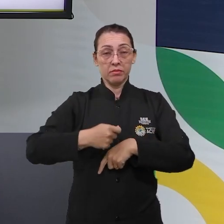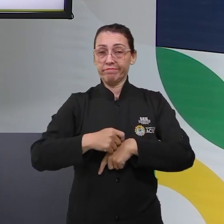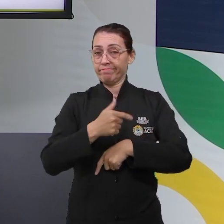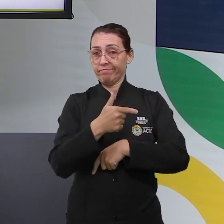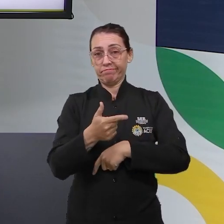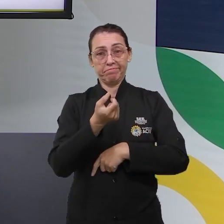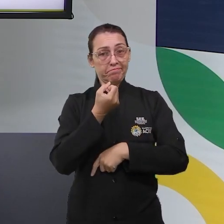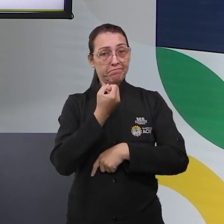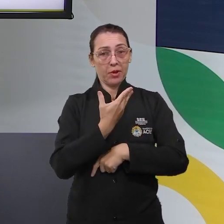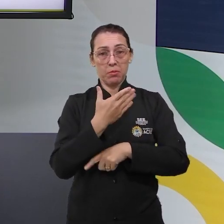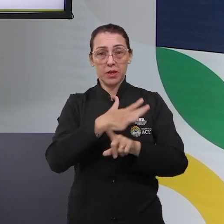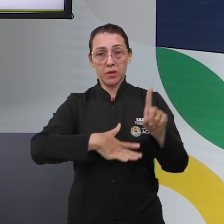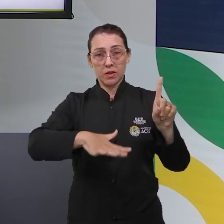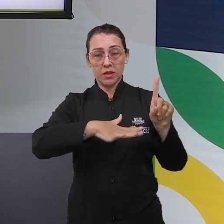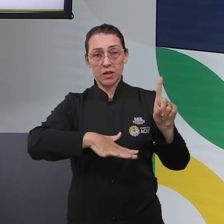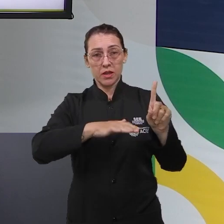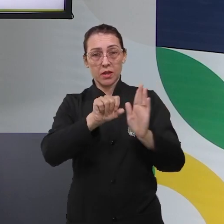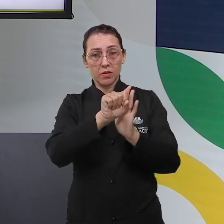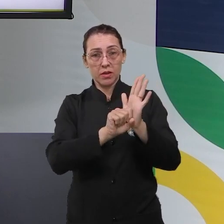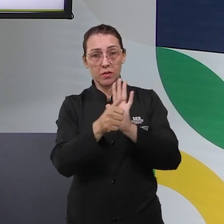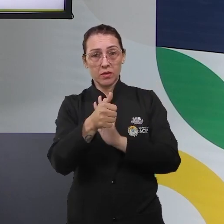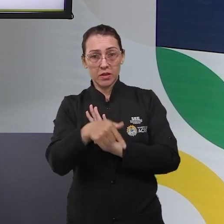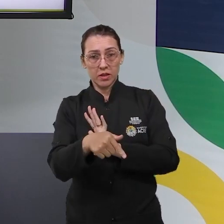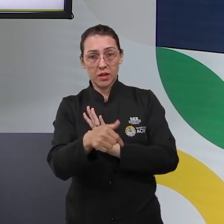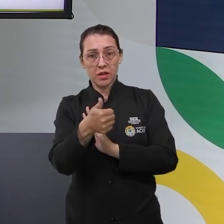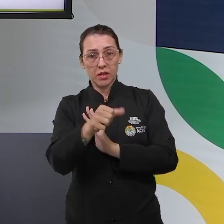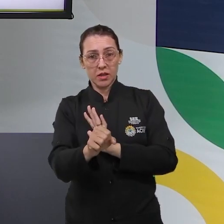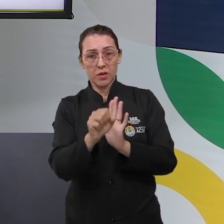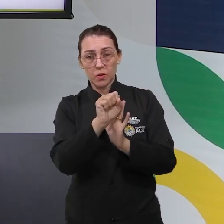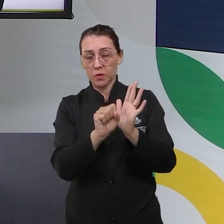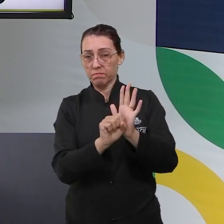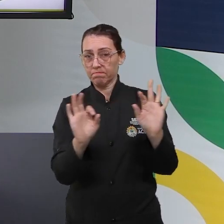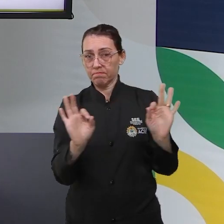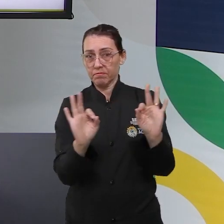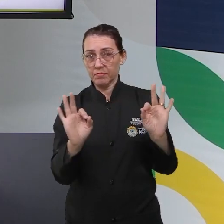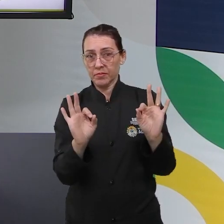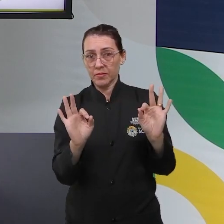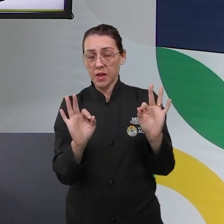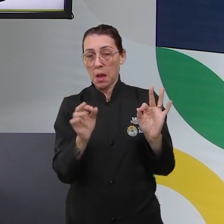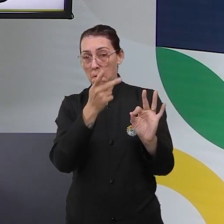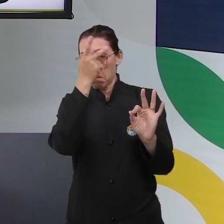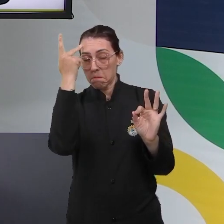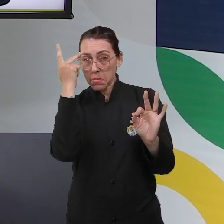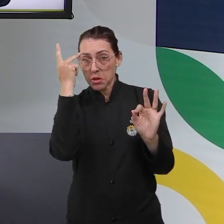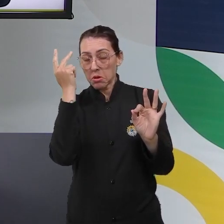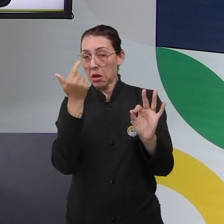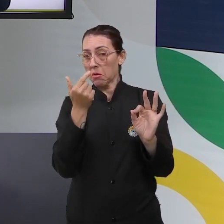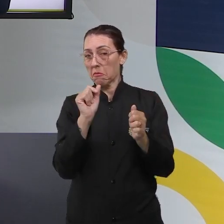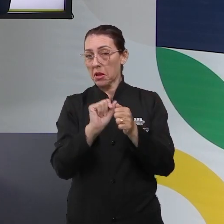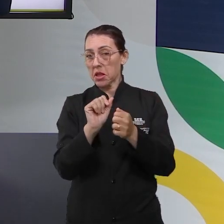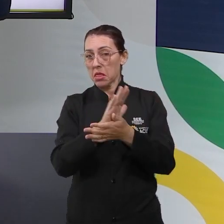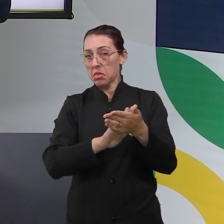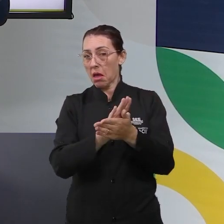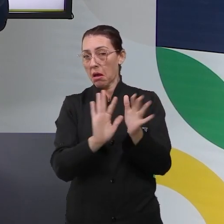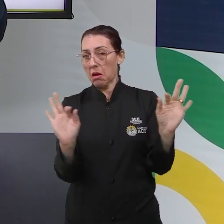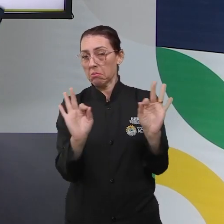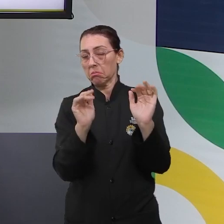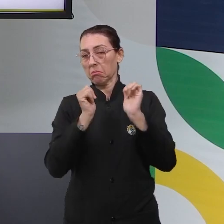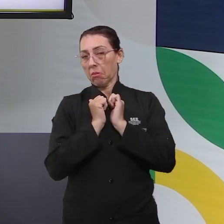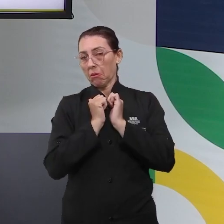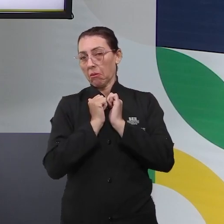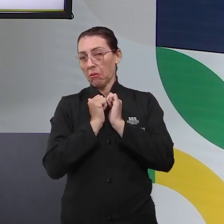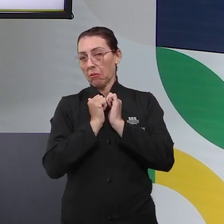não era bem vista para a sociedade, por exemplo, no século XVII e no século XVIII. Era tido como pessoas desocupadas, que não faziam